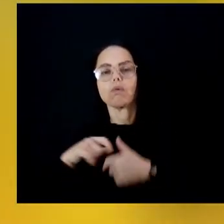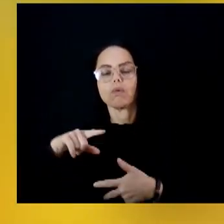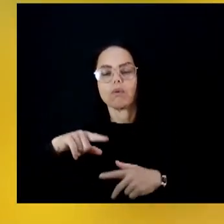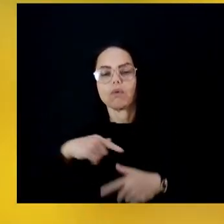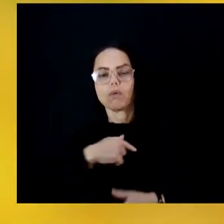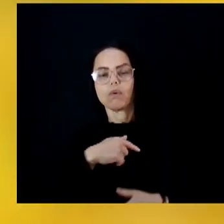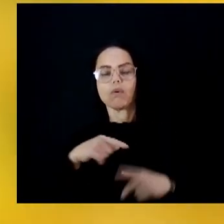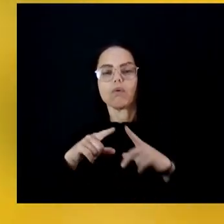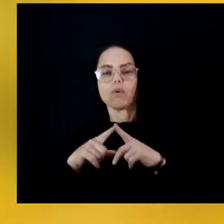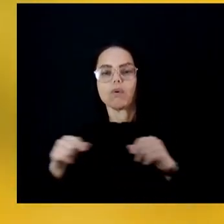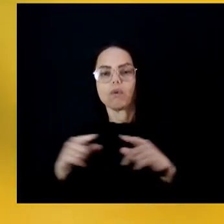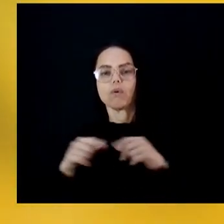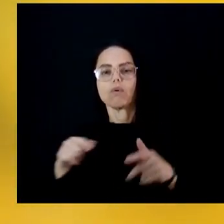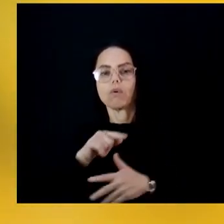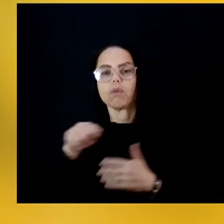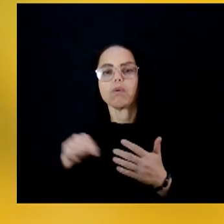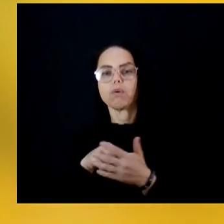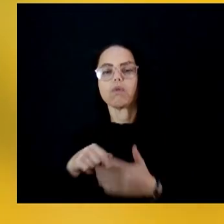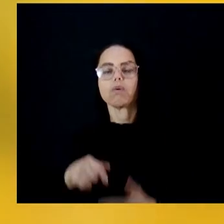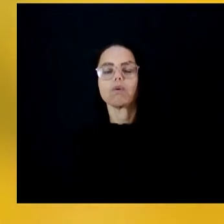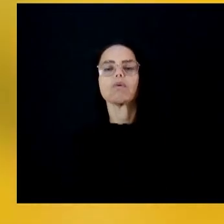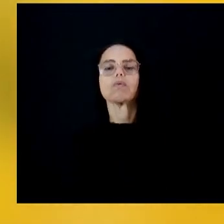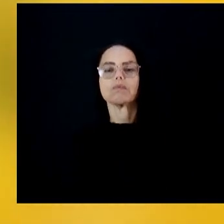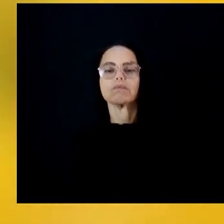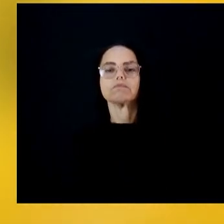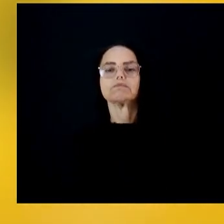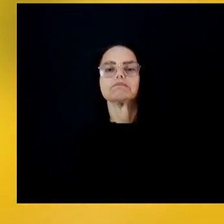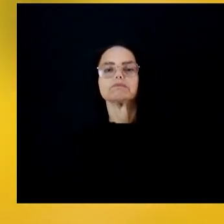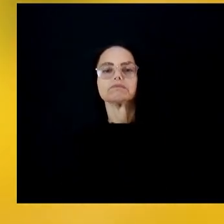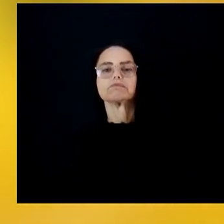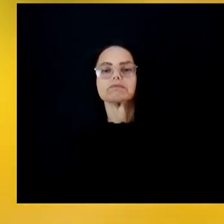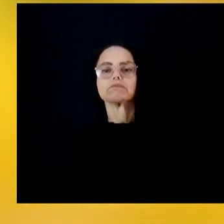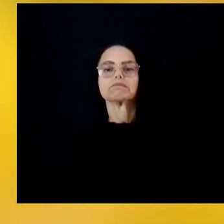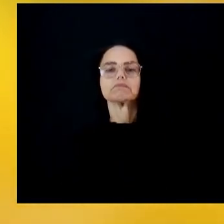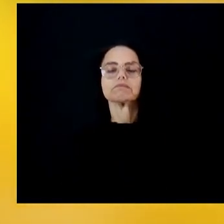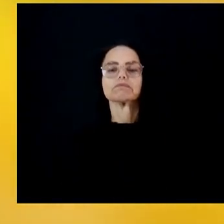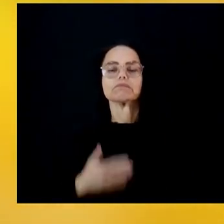áreas ali, no Círculo de Fogo do Pacífico, por exemplo.